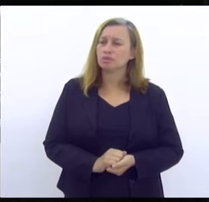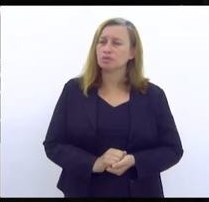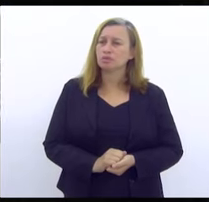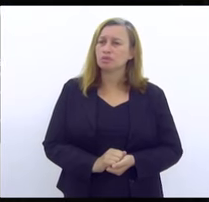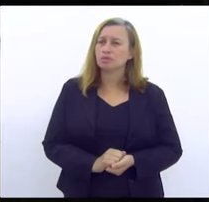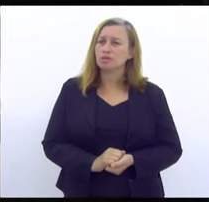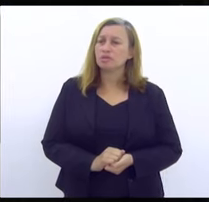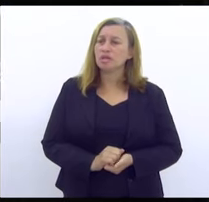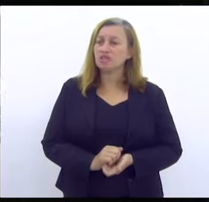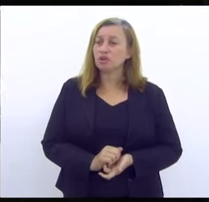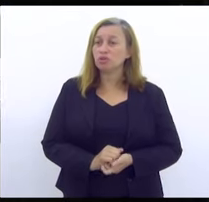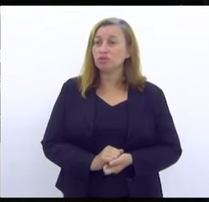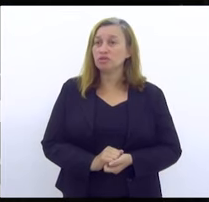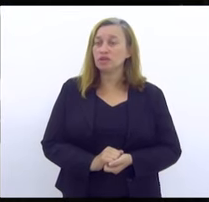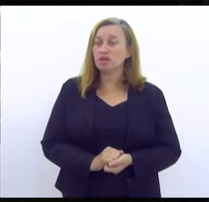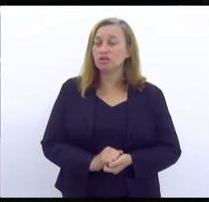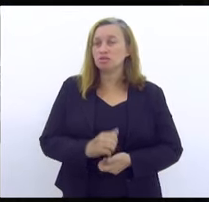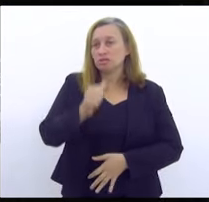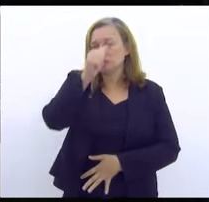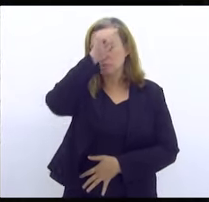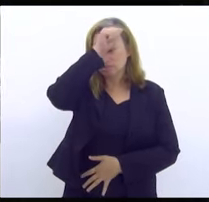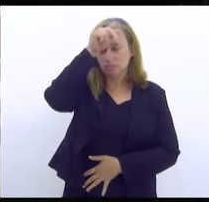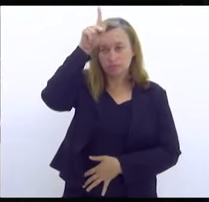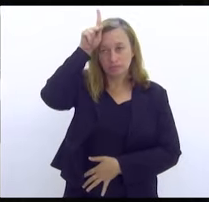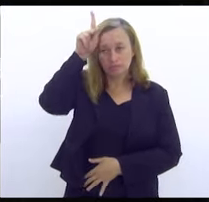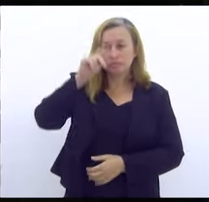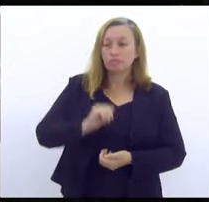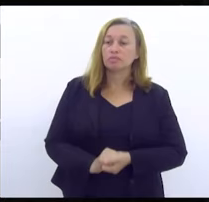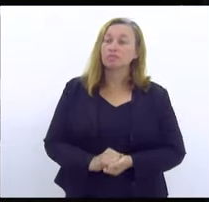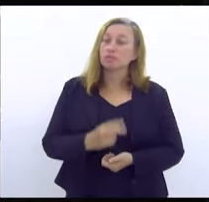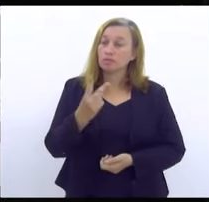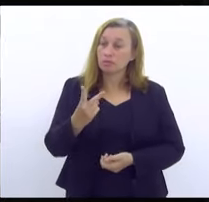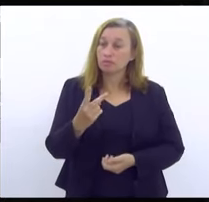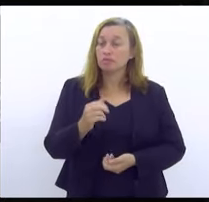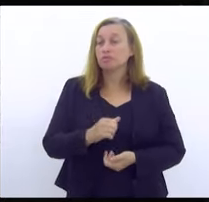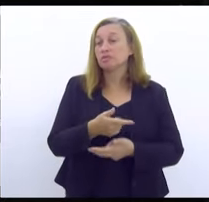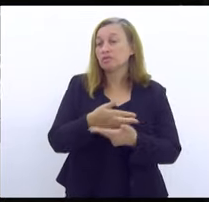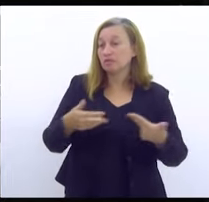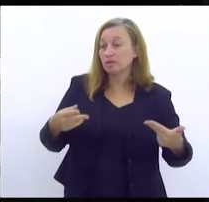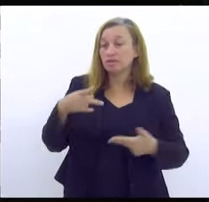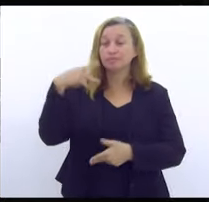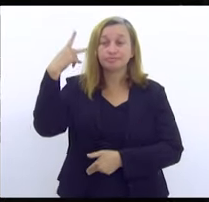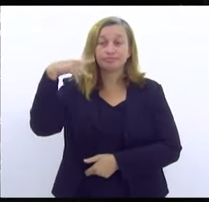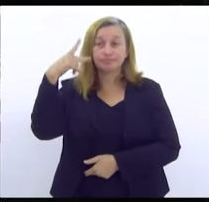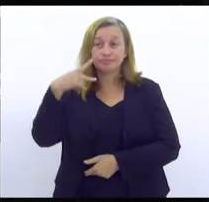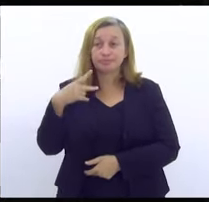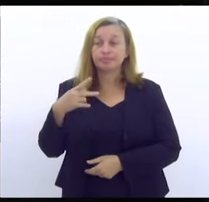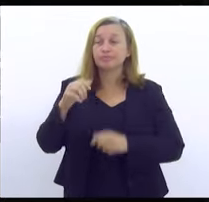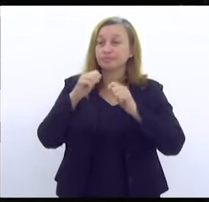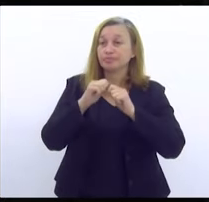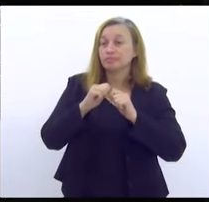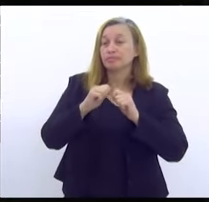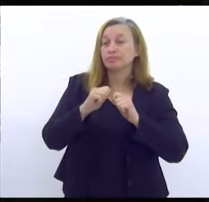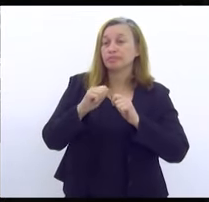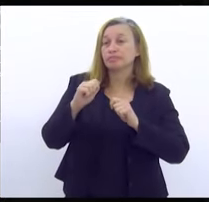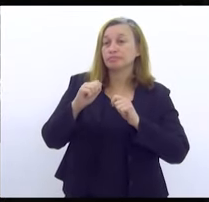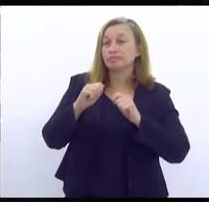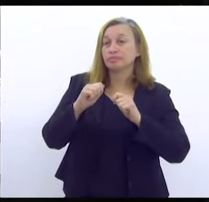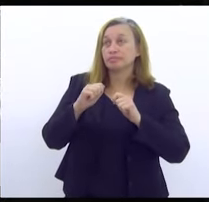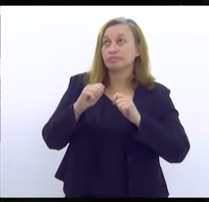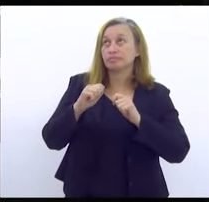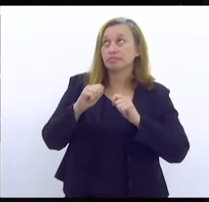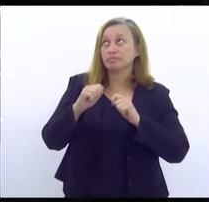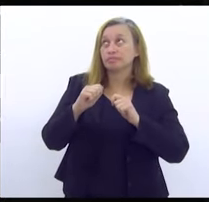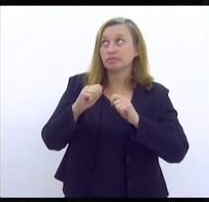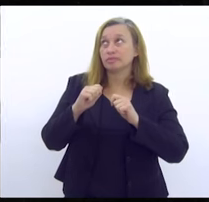deputadas, com a presença de prefeitos, inclusive dois prefeitos, de vários vereadores, da sociedade civil, de movimentos sociais aqui